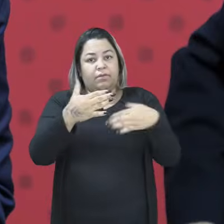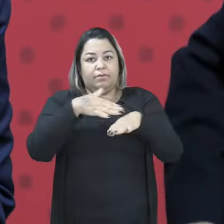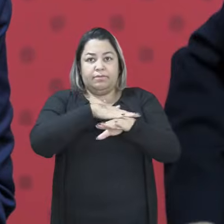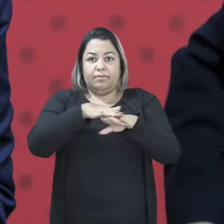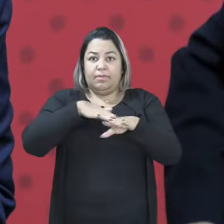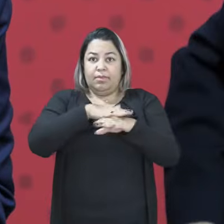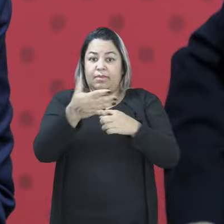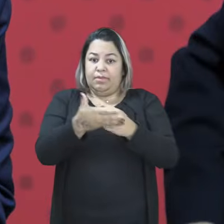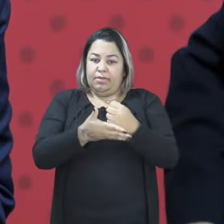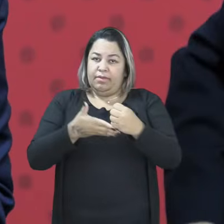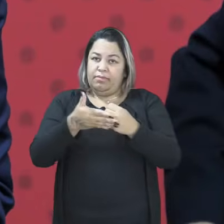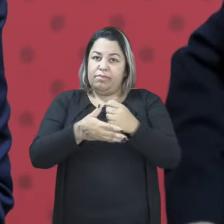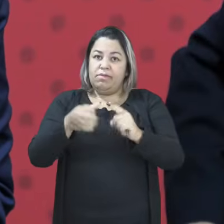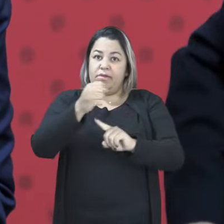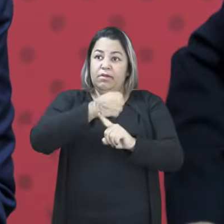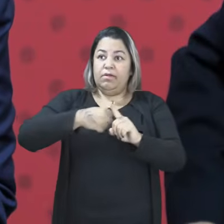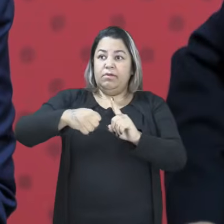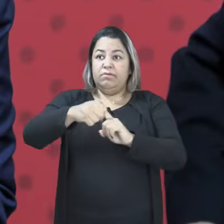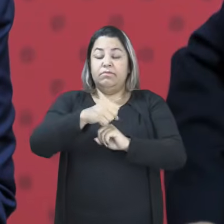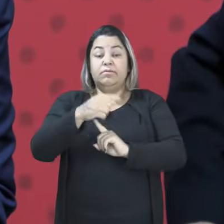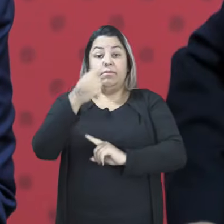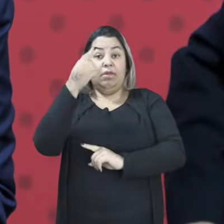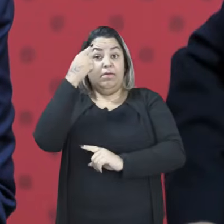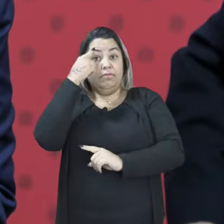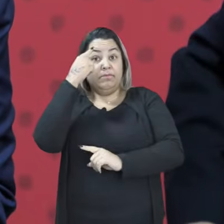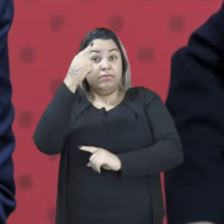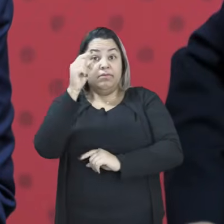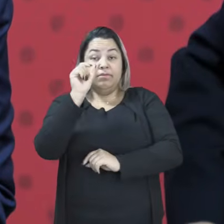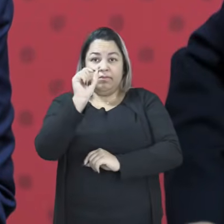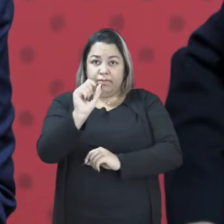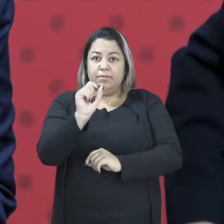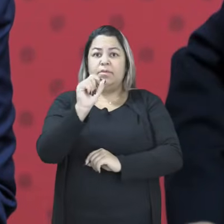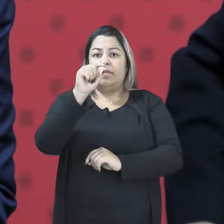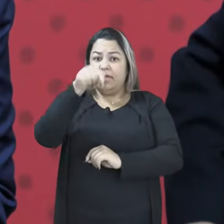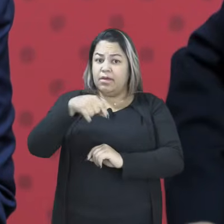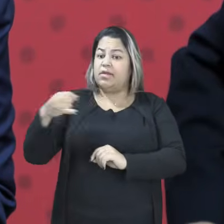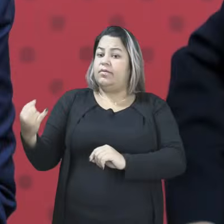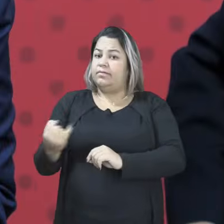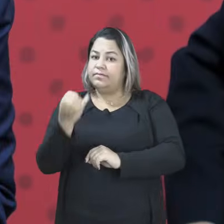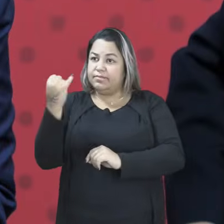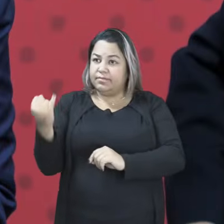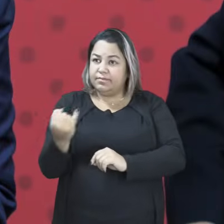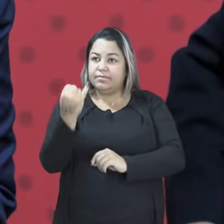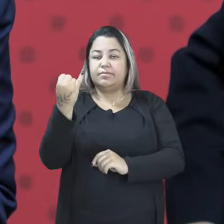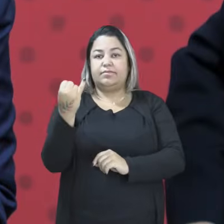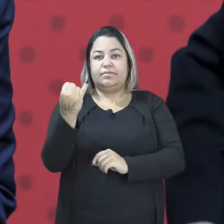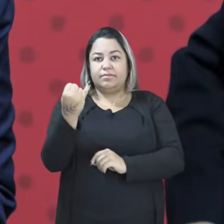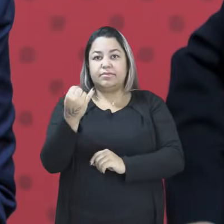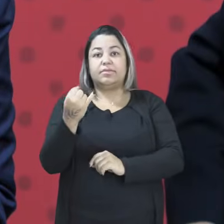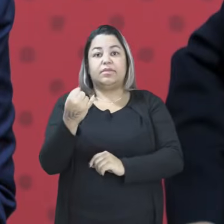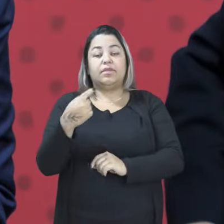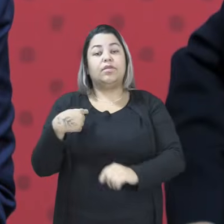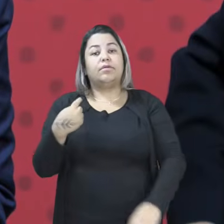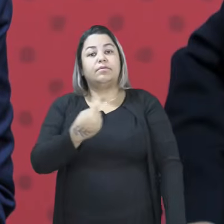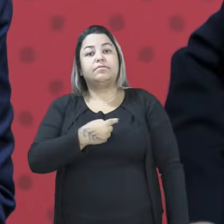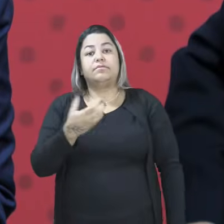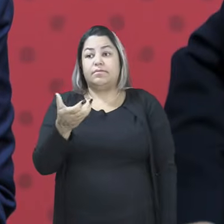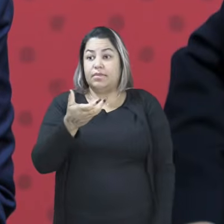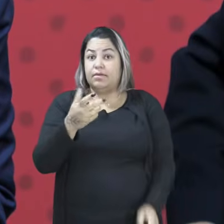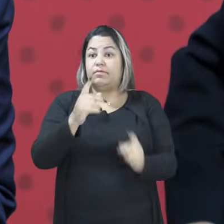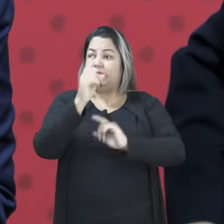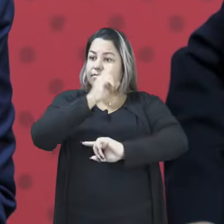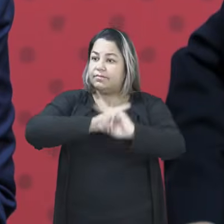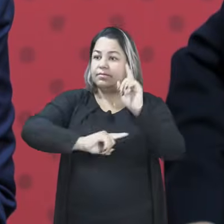social. Eu penso que isso é prioridade. Nós queremos construir um